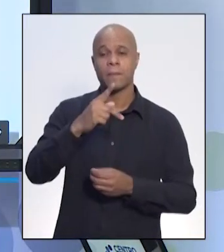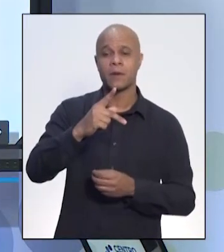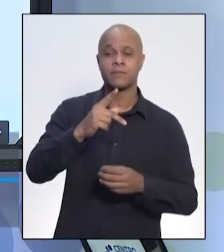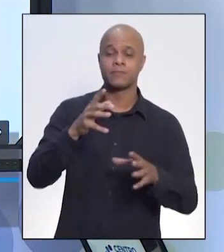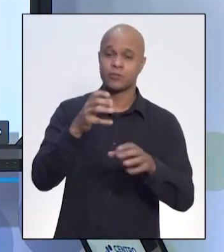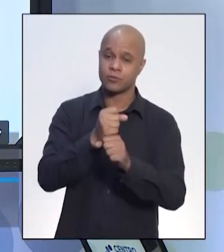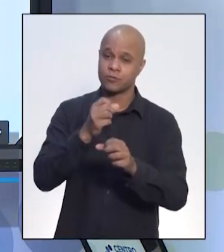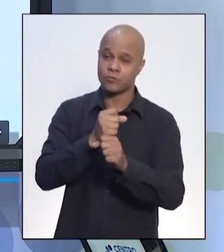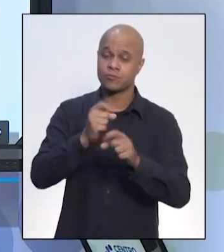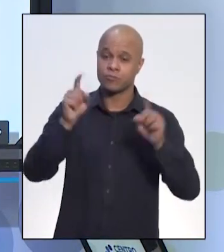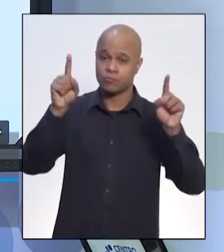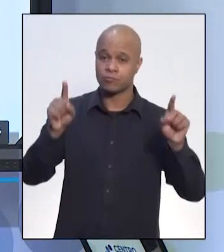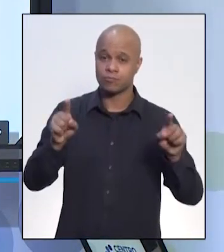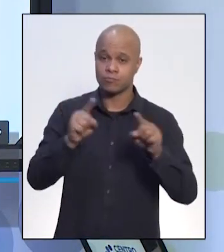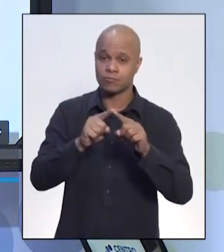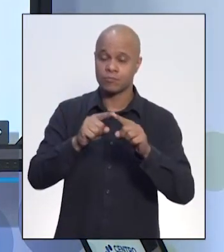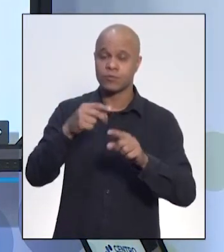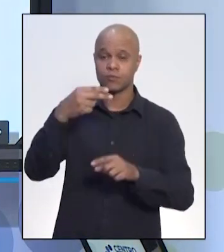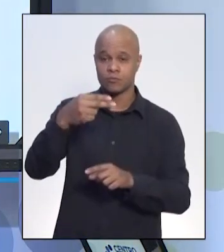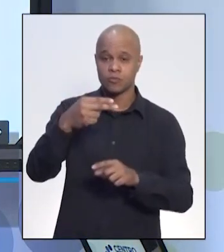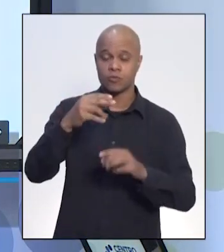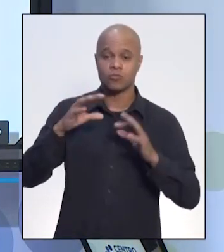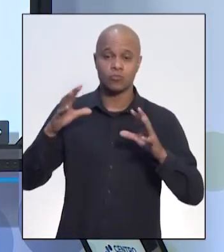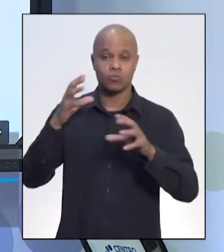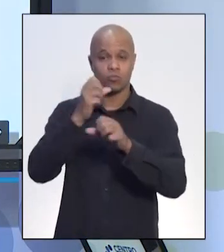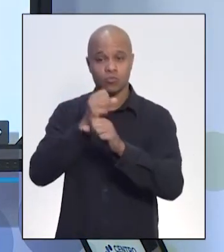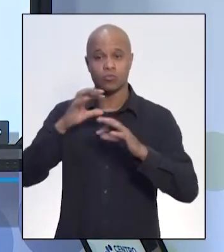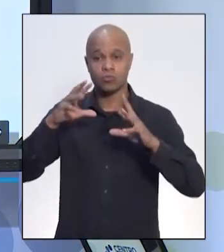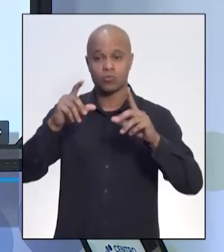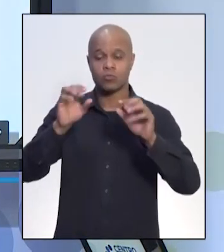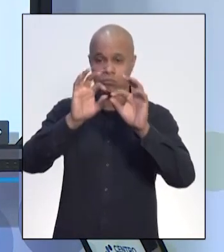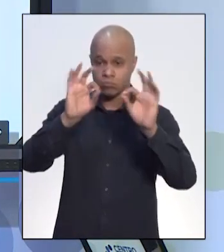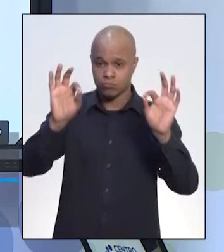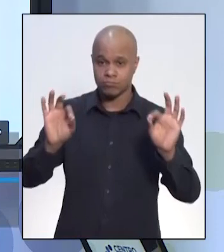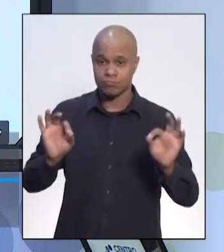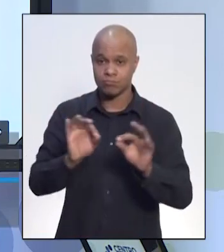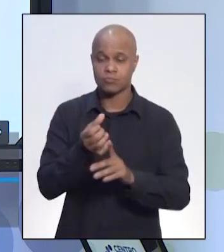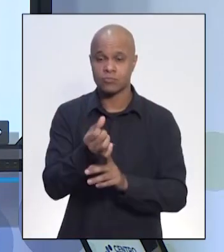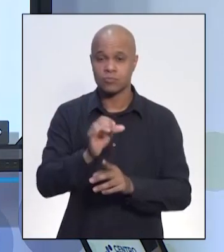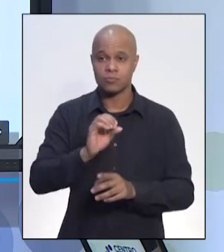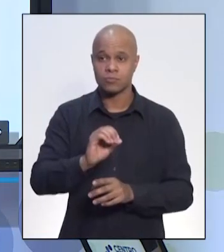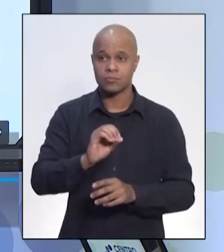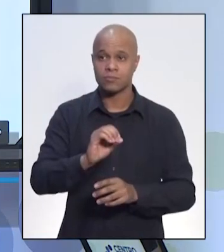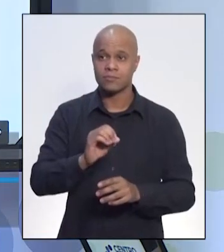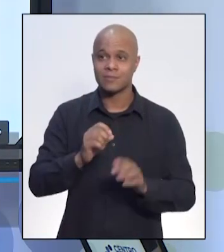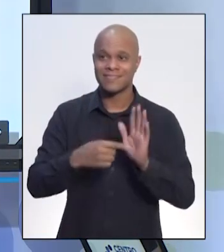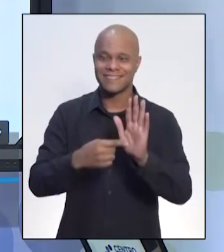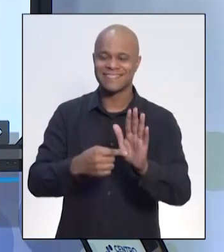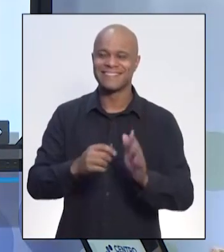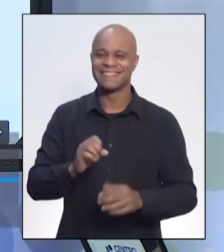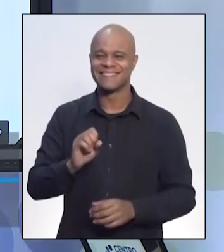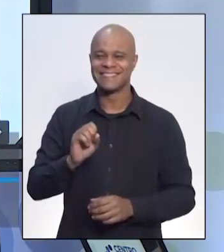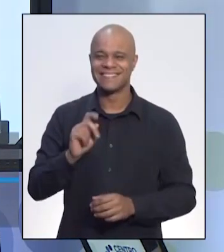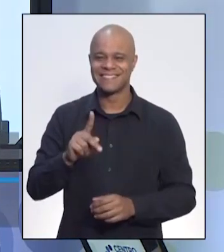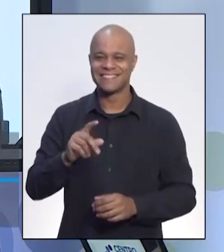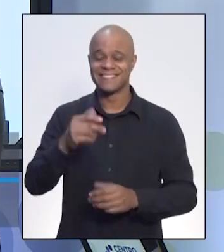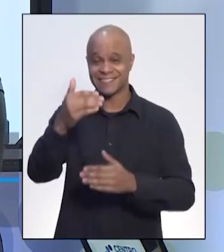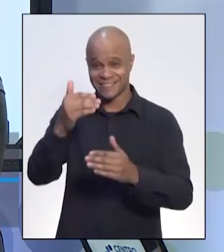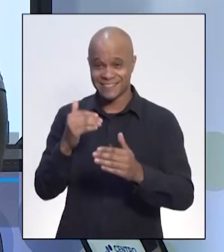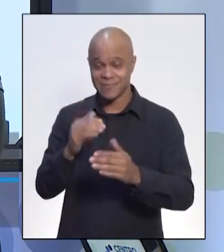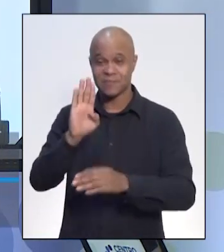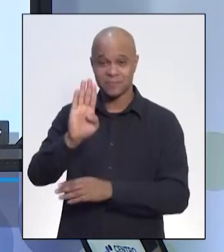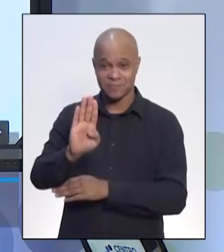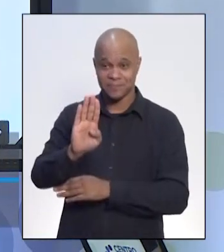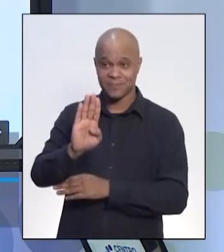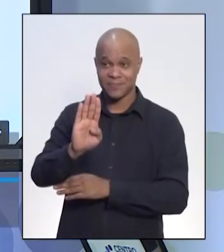A soma desses três lados igual à quantidade que a gente tinha de cerca, que era 60. E deu essa primeira expressão aqui. No segundo item, que é o